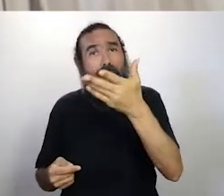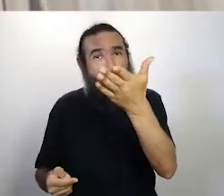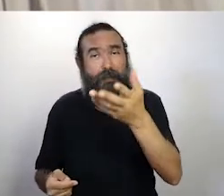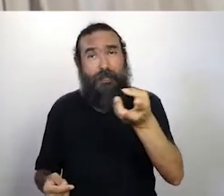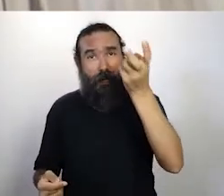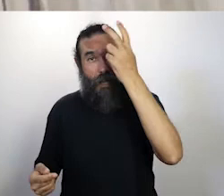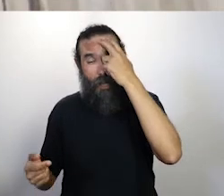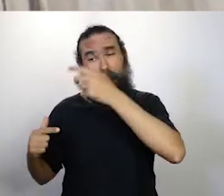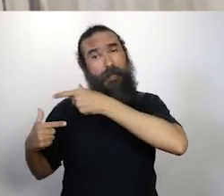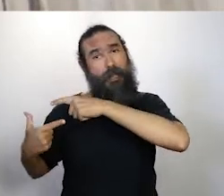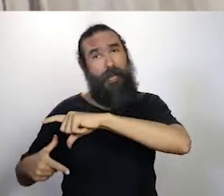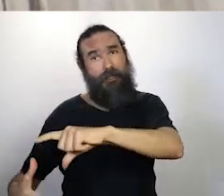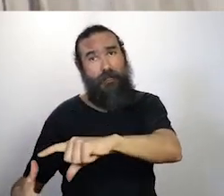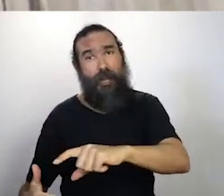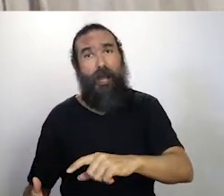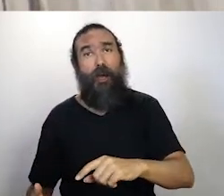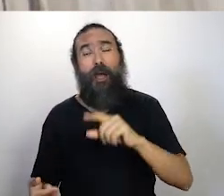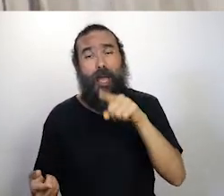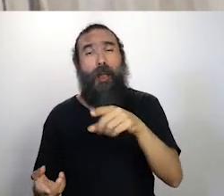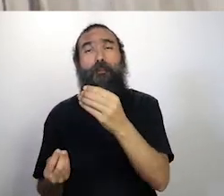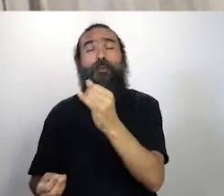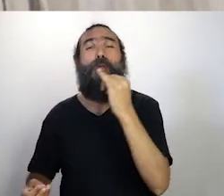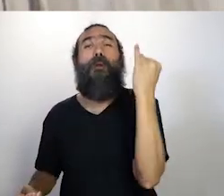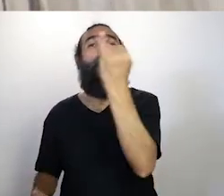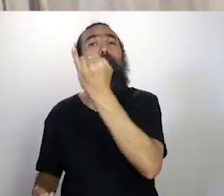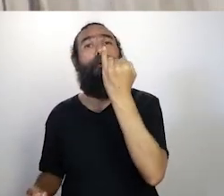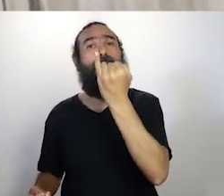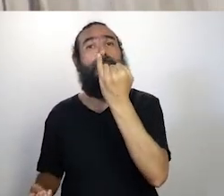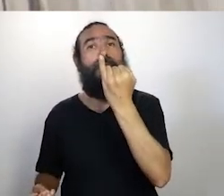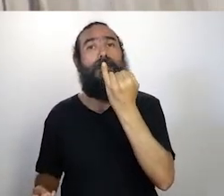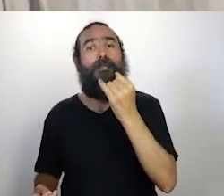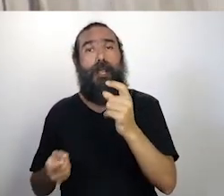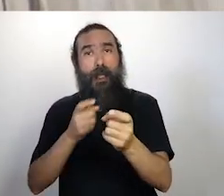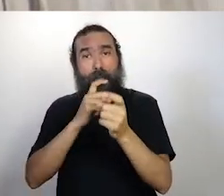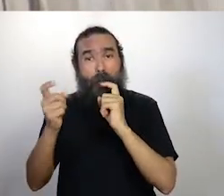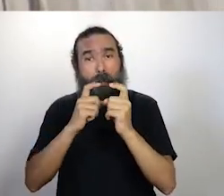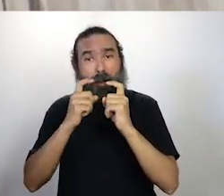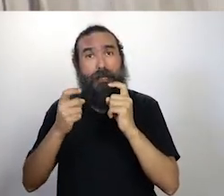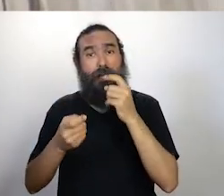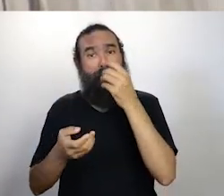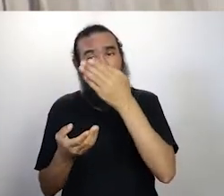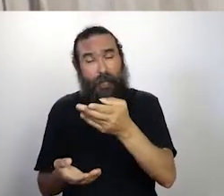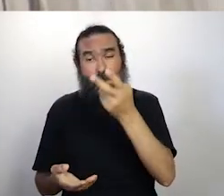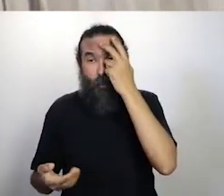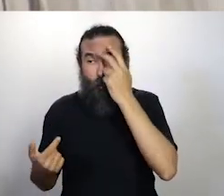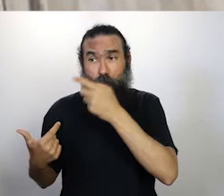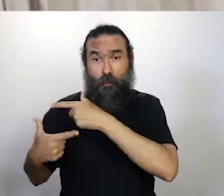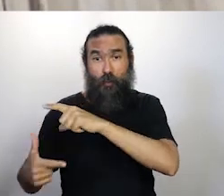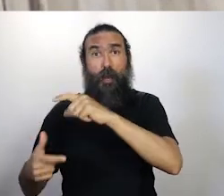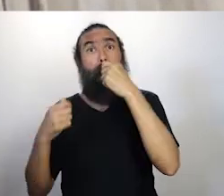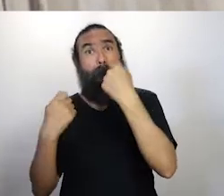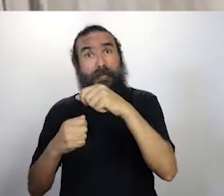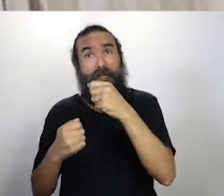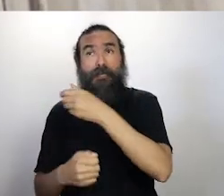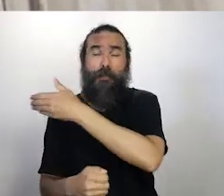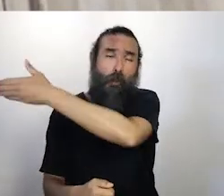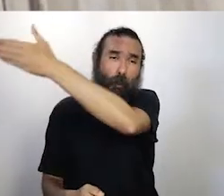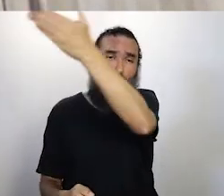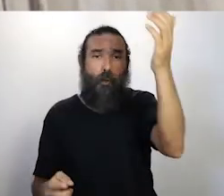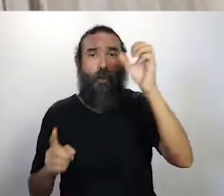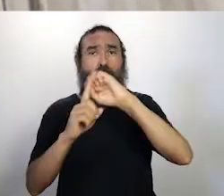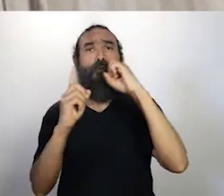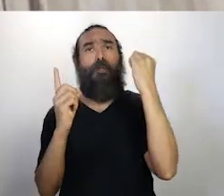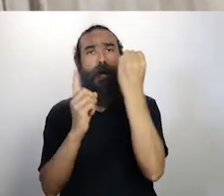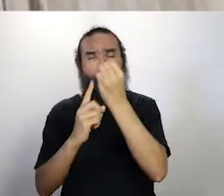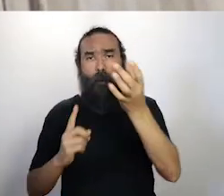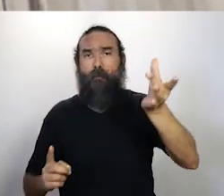isso cumpre um papel muito importante. Esse debate ele é fundamental ser ampliado para a sociedade. Tem algo que eu anotei